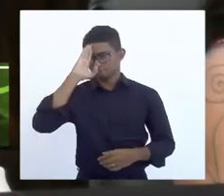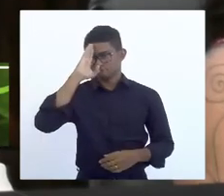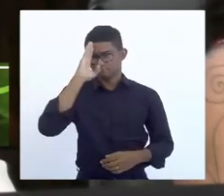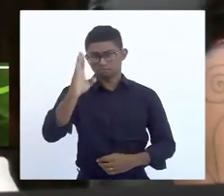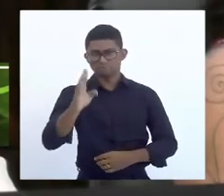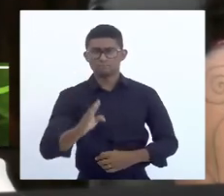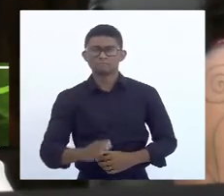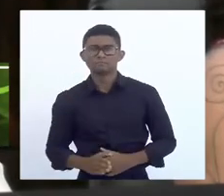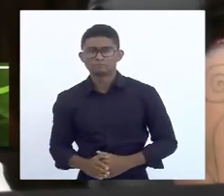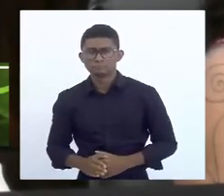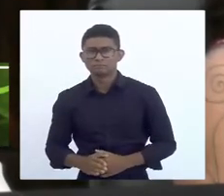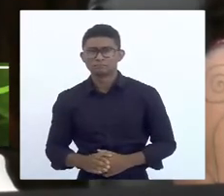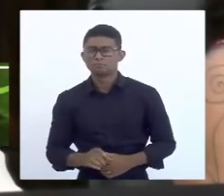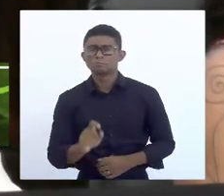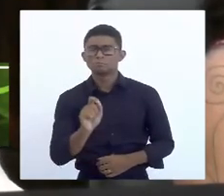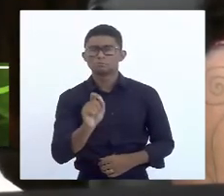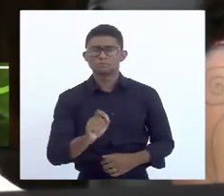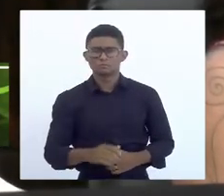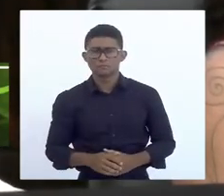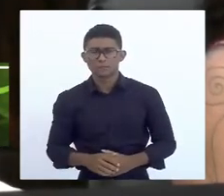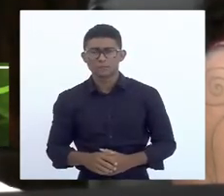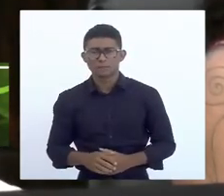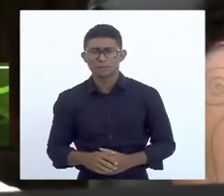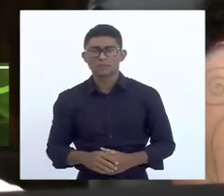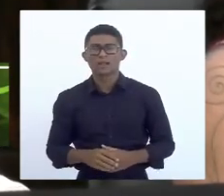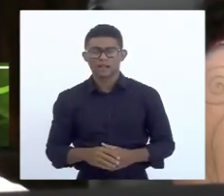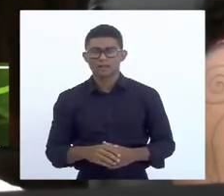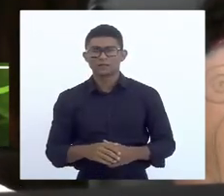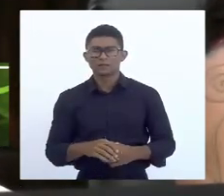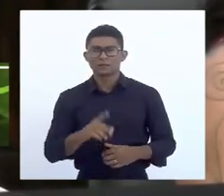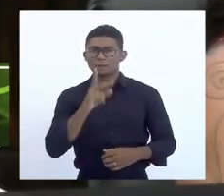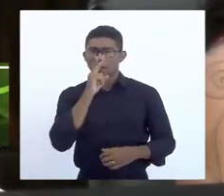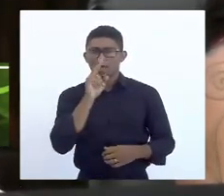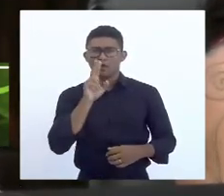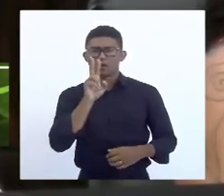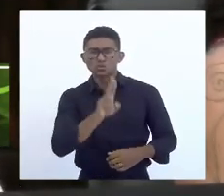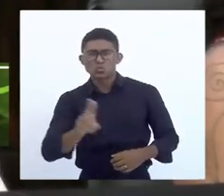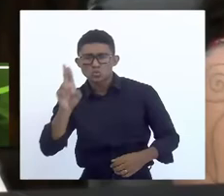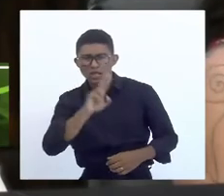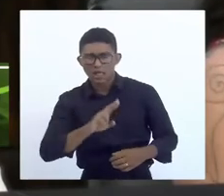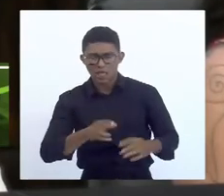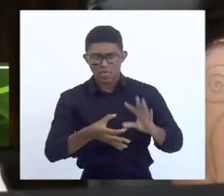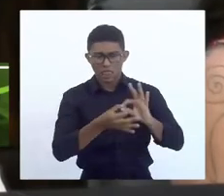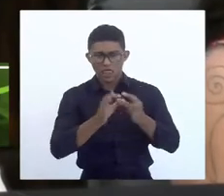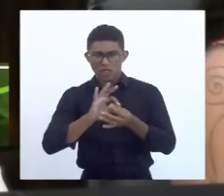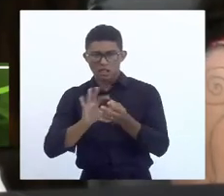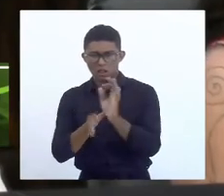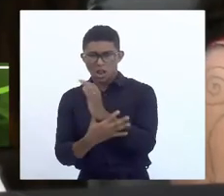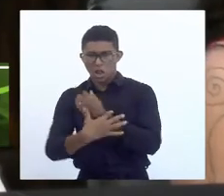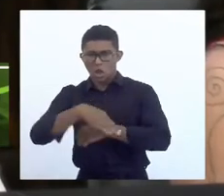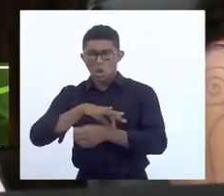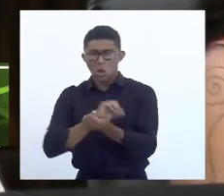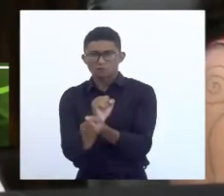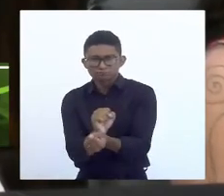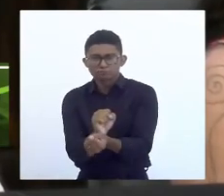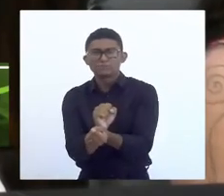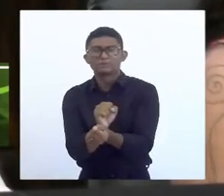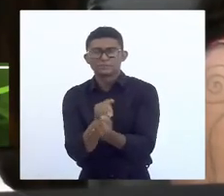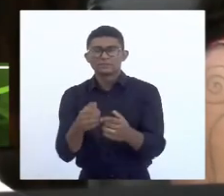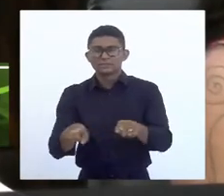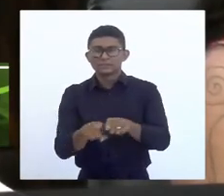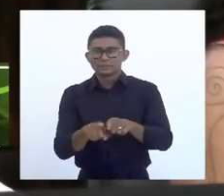principalmente, no uso, nas correntes e no silenciamento do corpo das mulheres